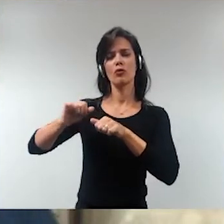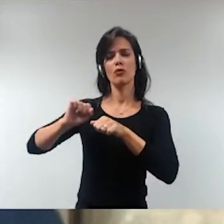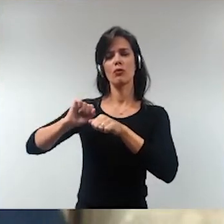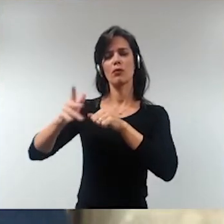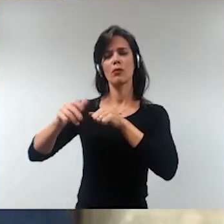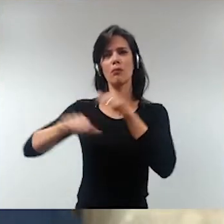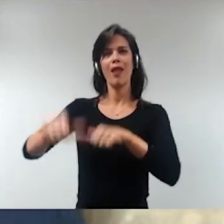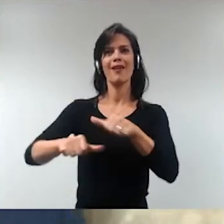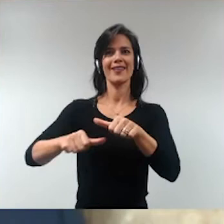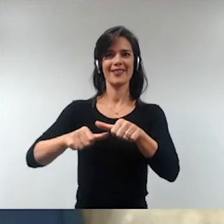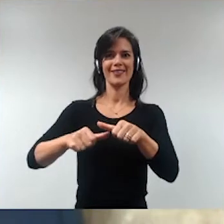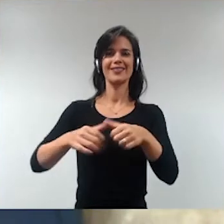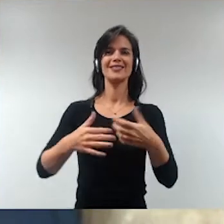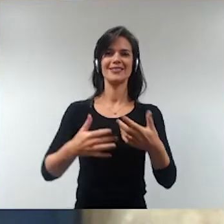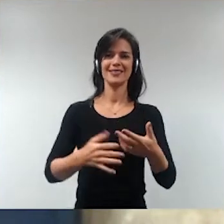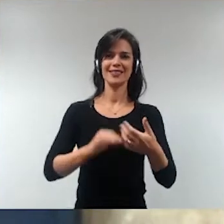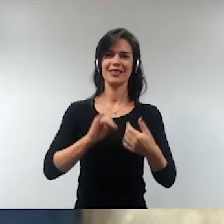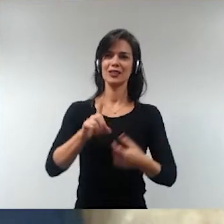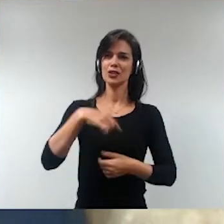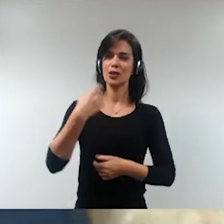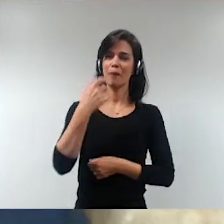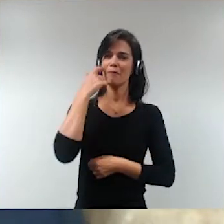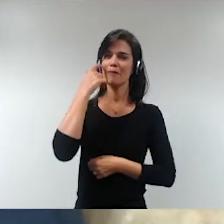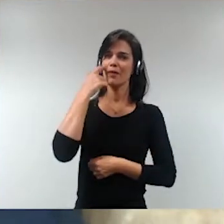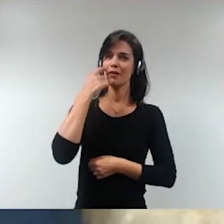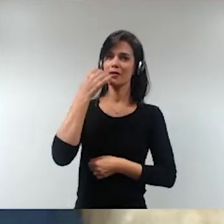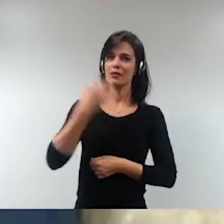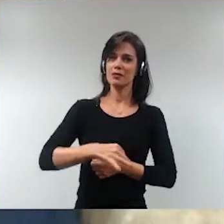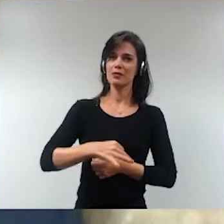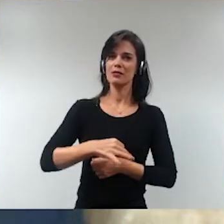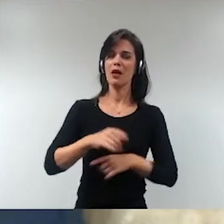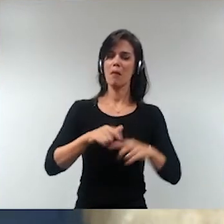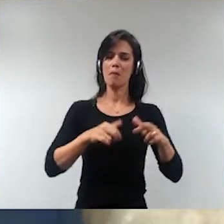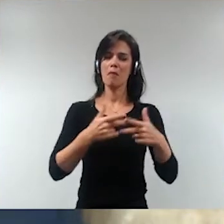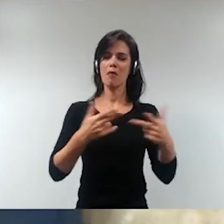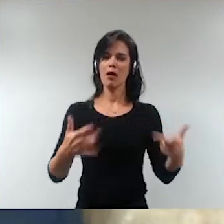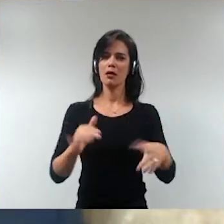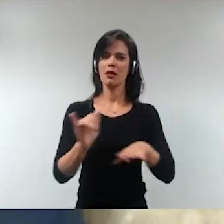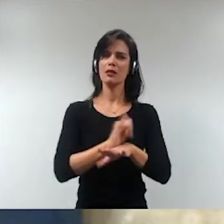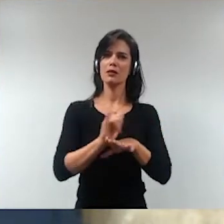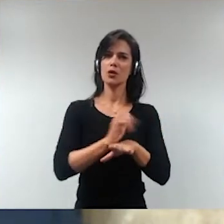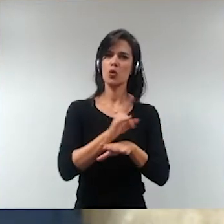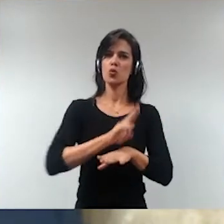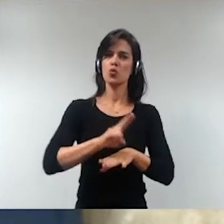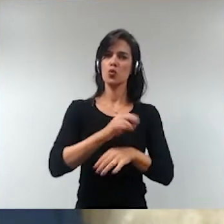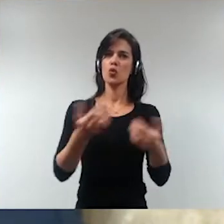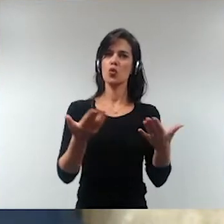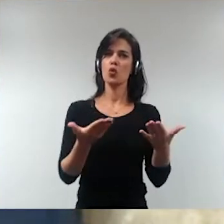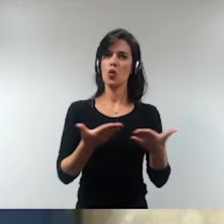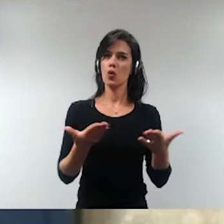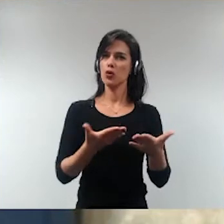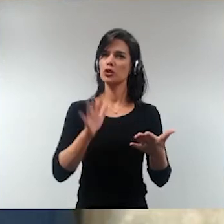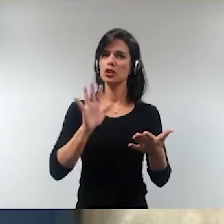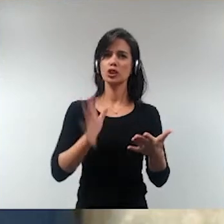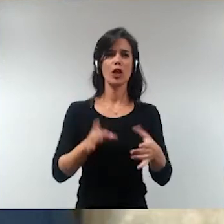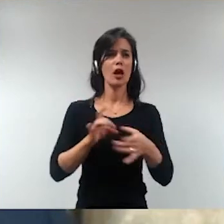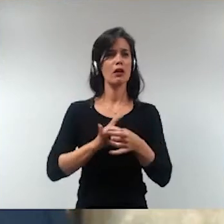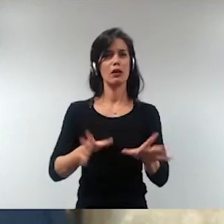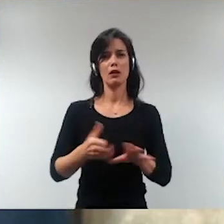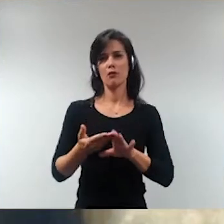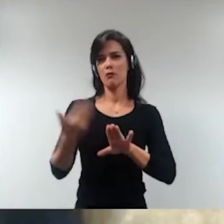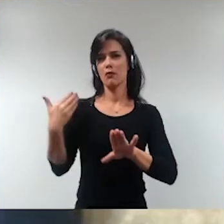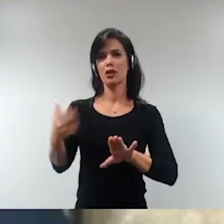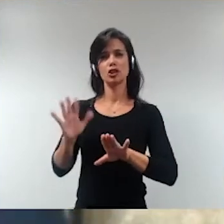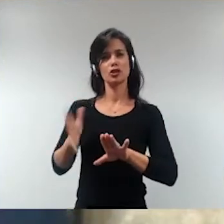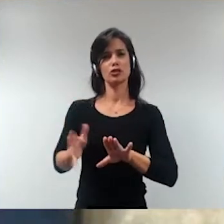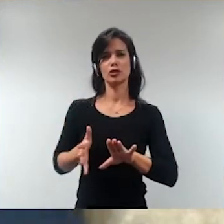da pandemia. Se nós pensarmos direitinho, os instrumentos que são utilizados hoje já eram instrumentos que estavam à nossa disposição.